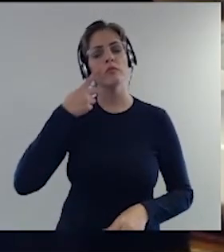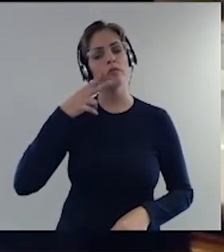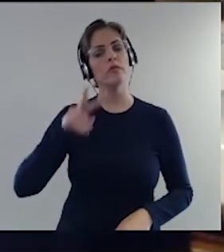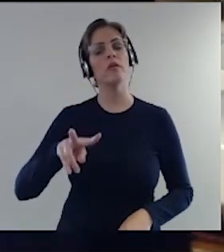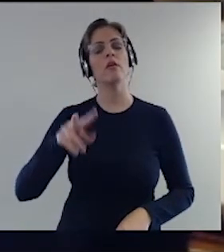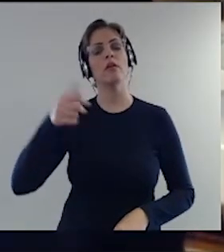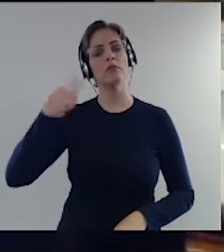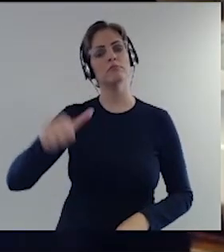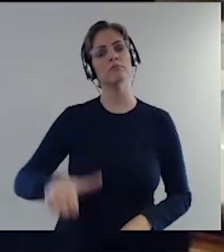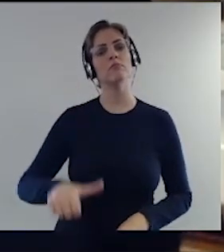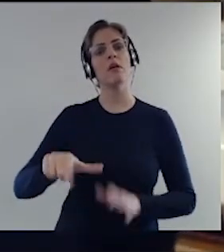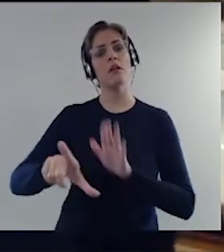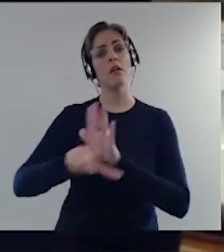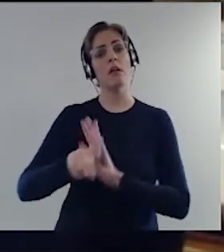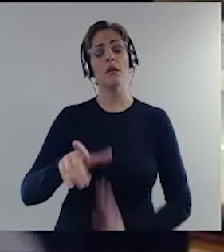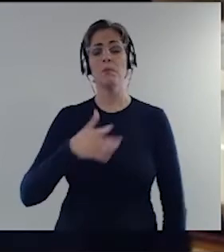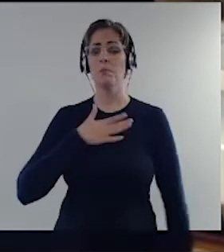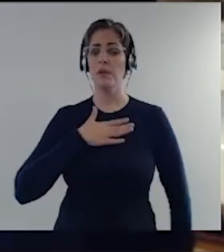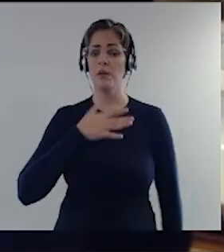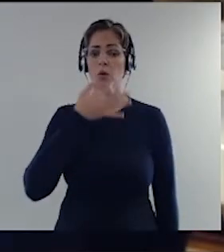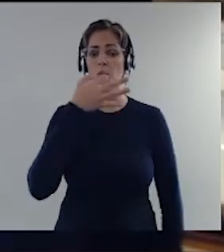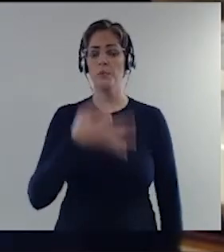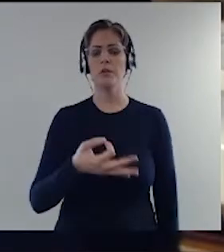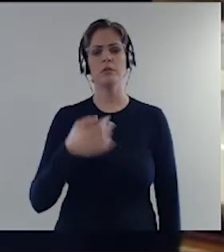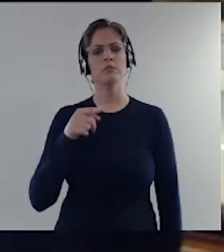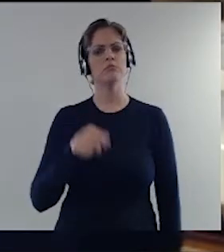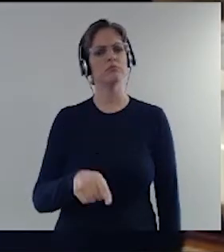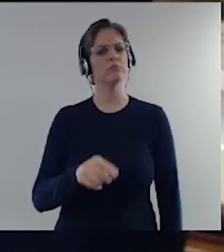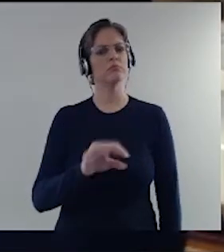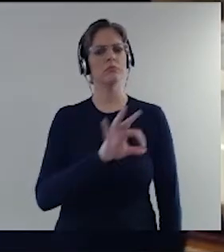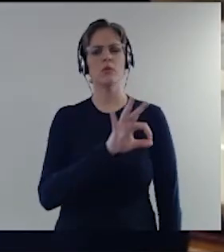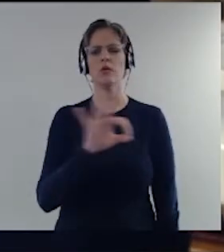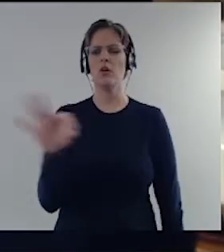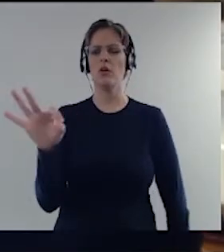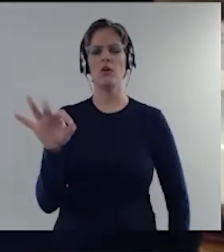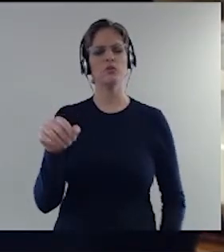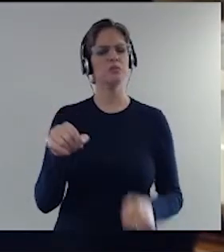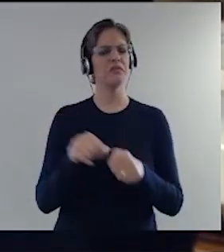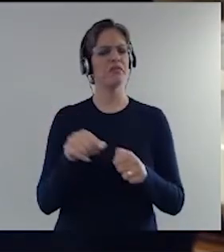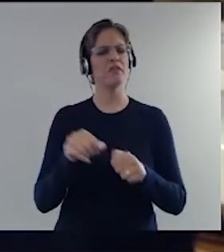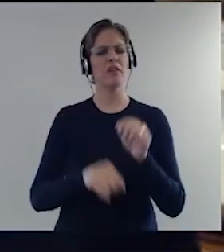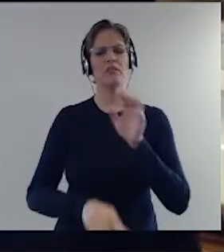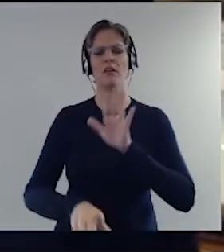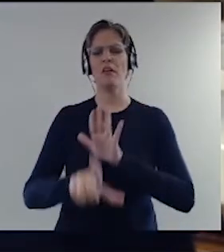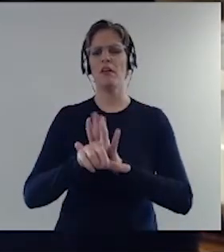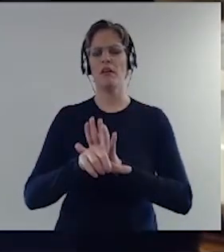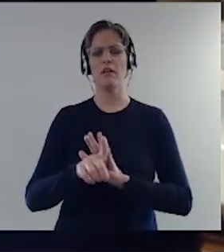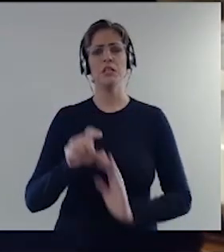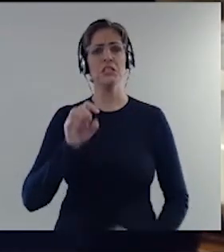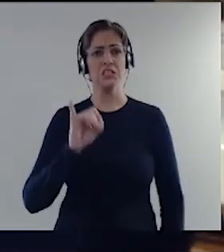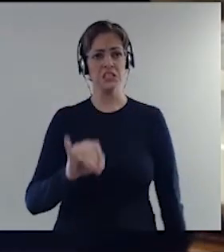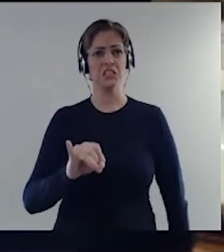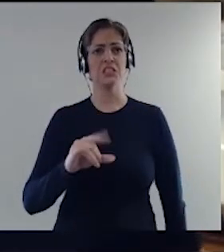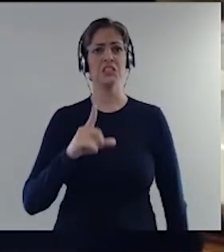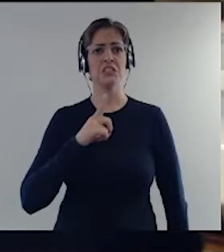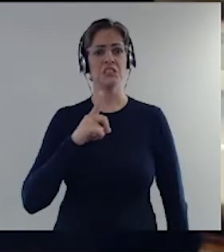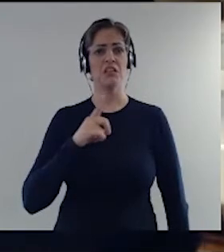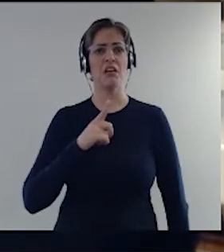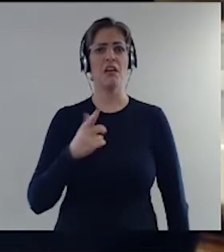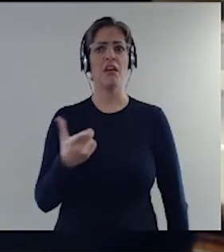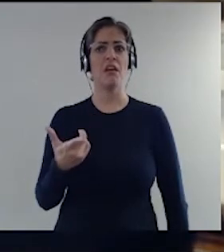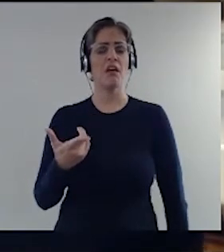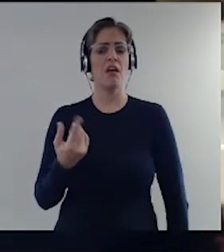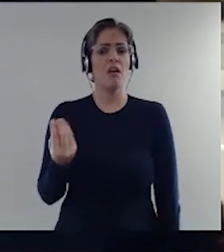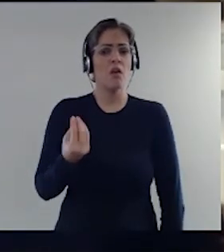que, no meu modo de pensar, é extremamente muito bem feita e que acho até que, se tivesse algum aperfeiçoamento a